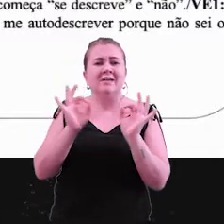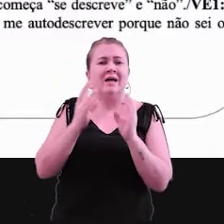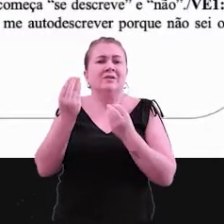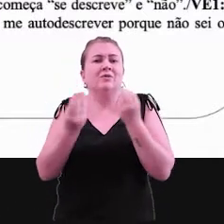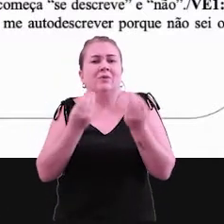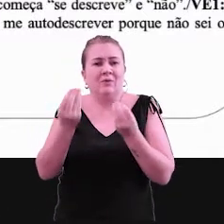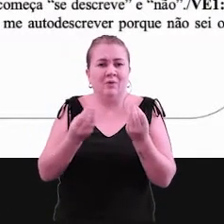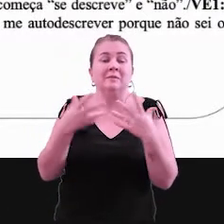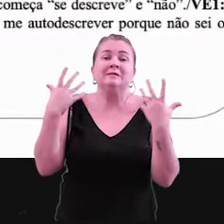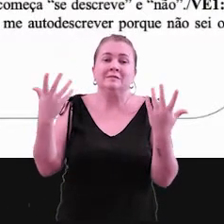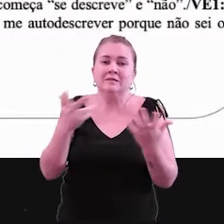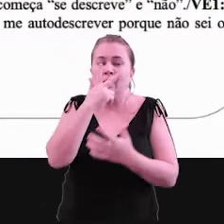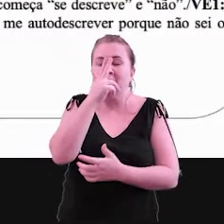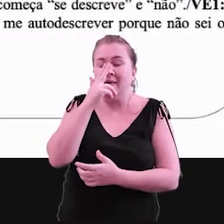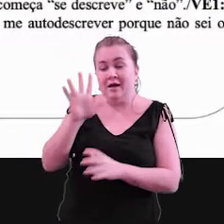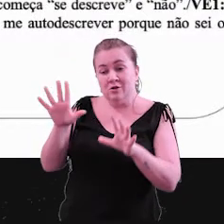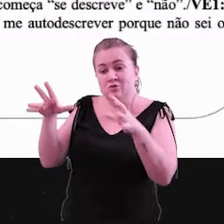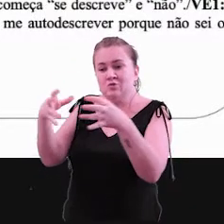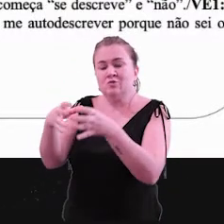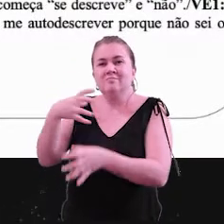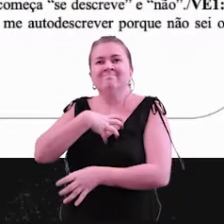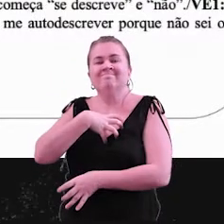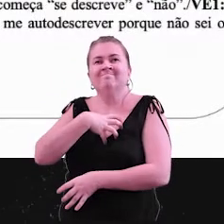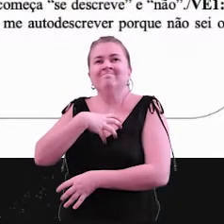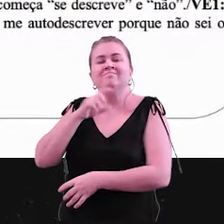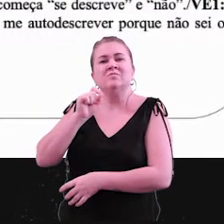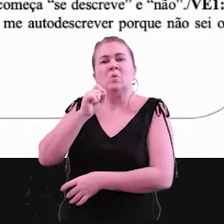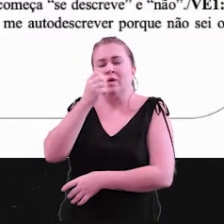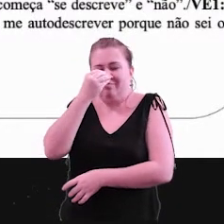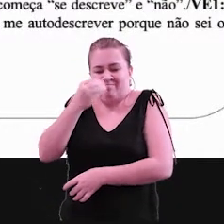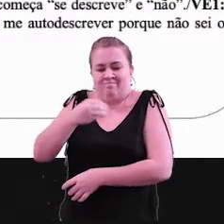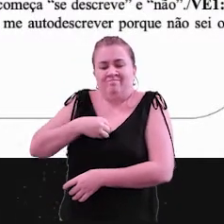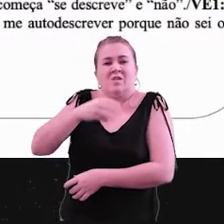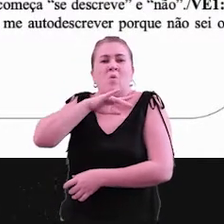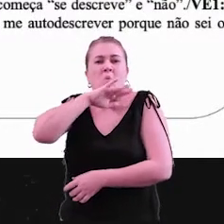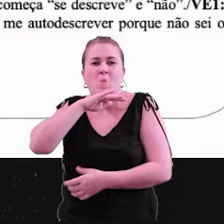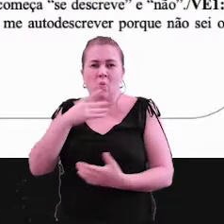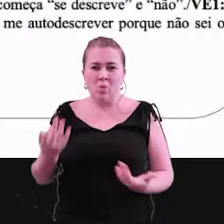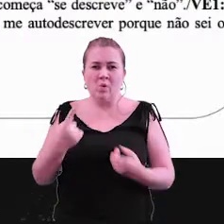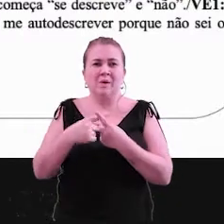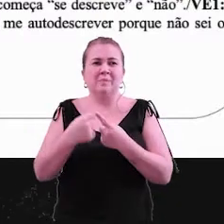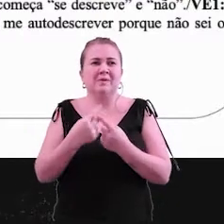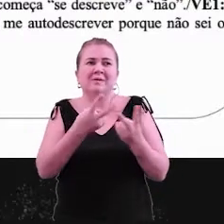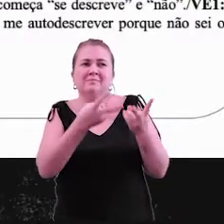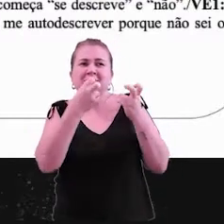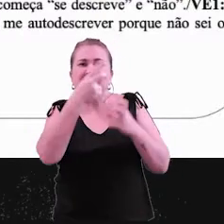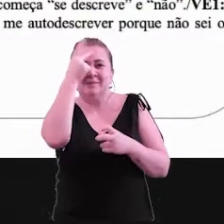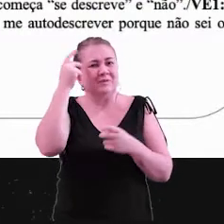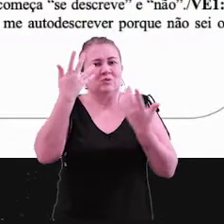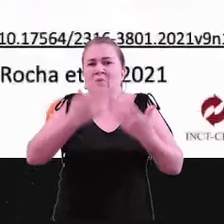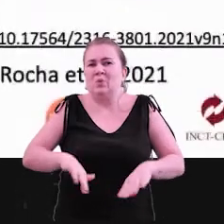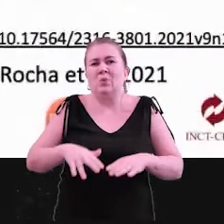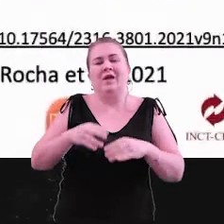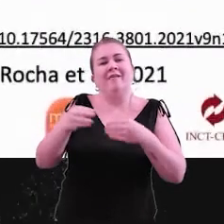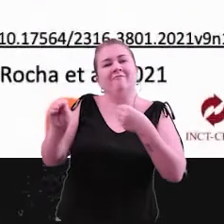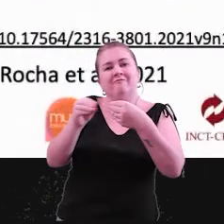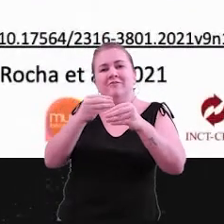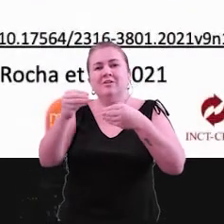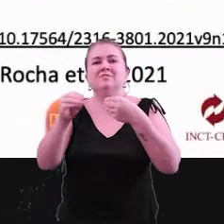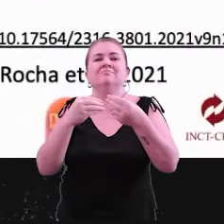está vendo como aquele mediador é, né? E ainda comentaram que isso já criou um tipo de bloqueio durante a